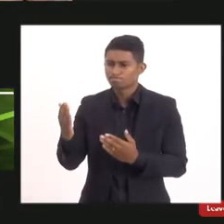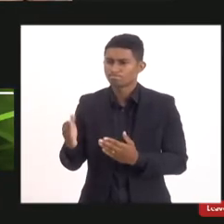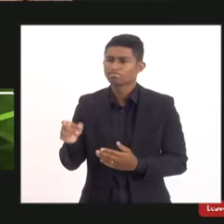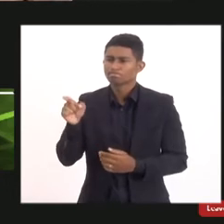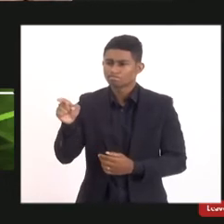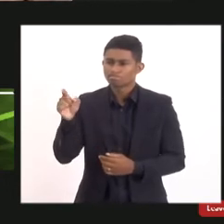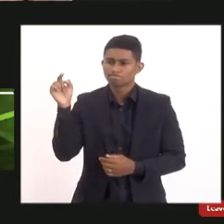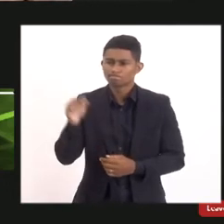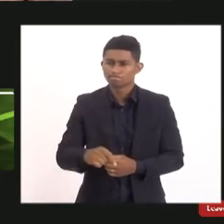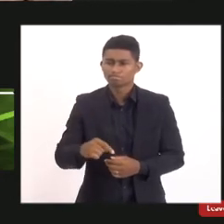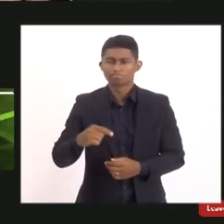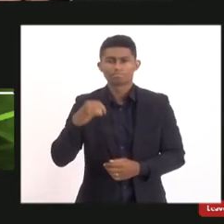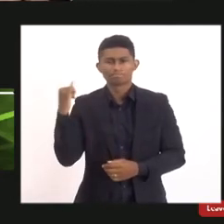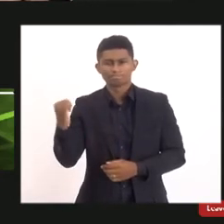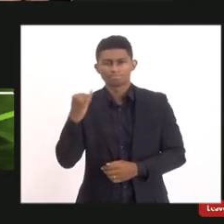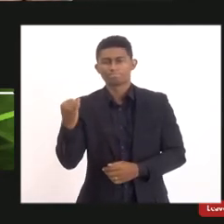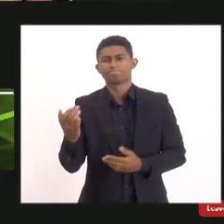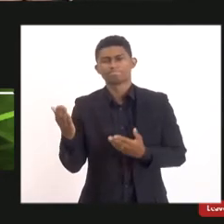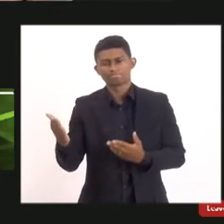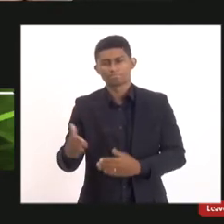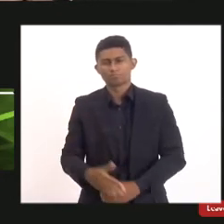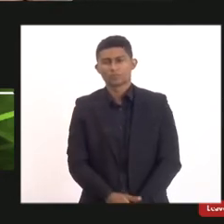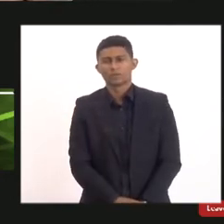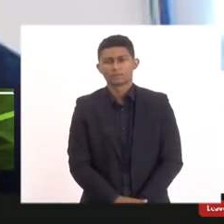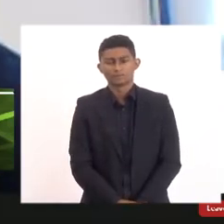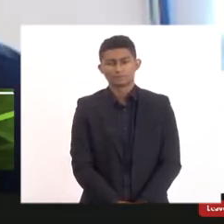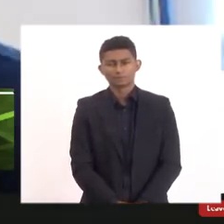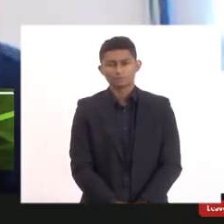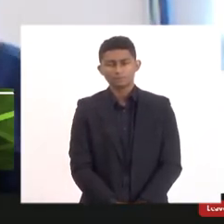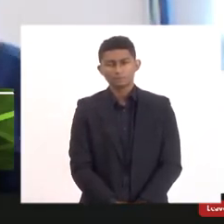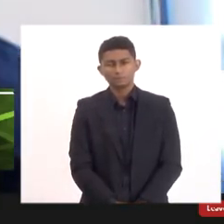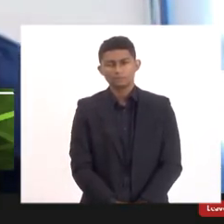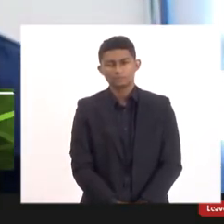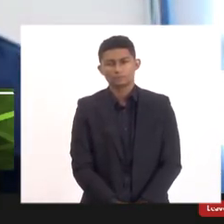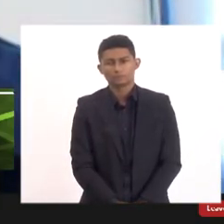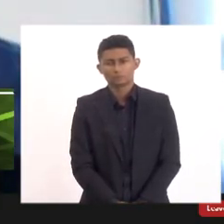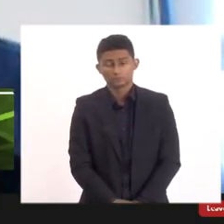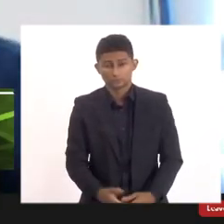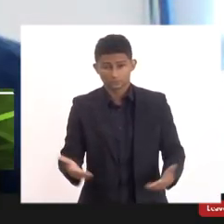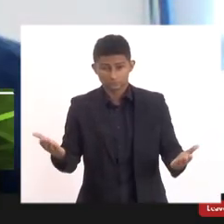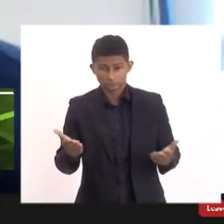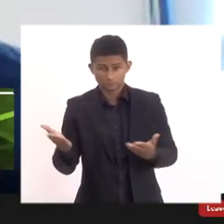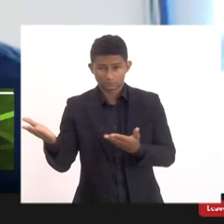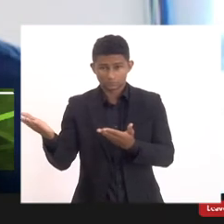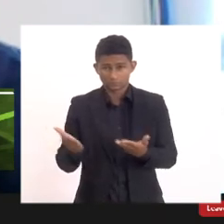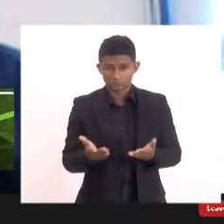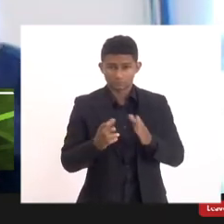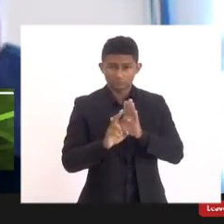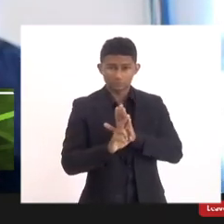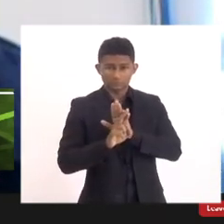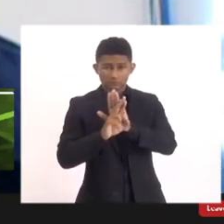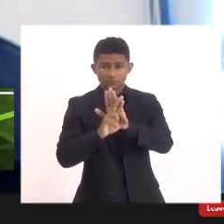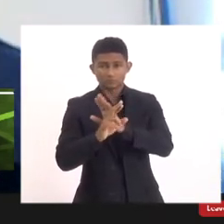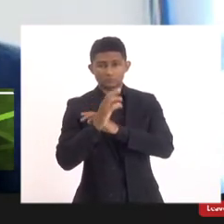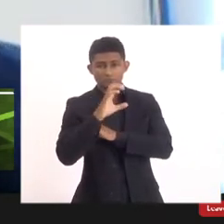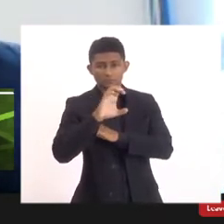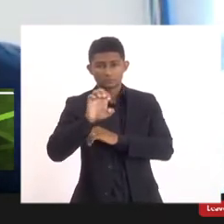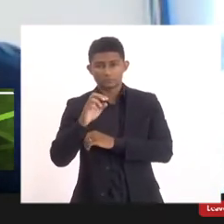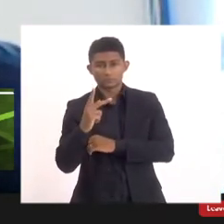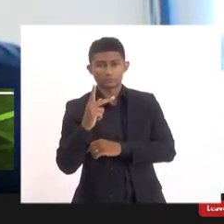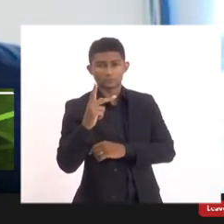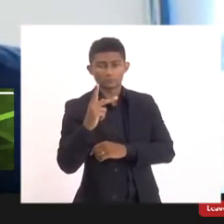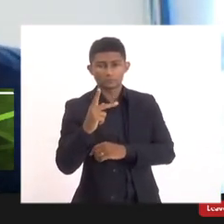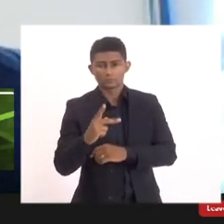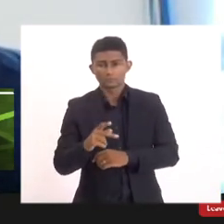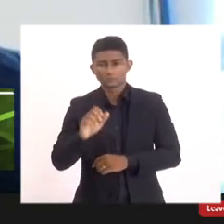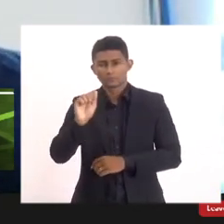a participação da DERJ. Eu quero chamar agora a representação do CEP, o Ângelo Júnior. Ângelo, está